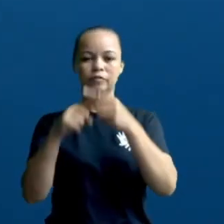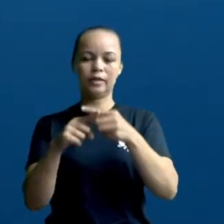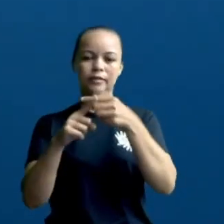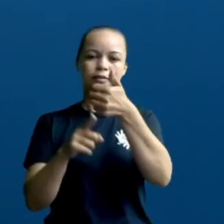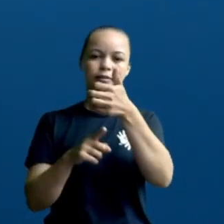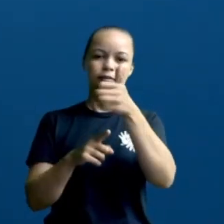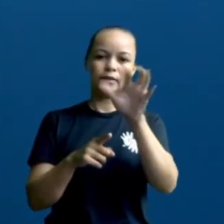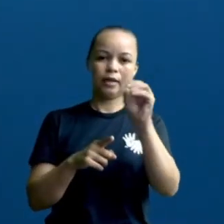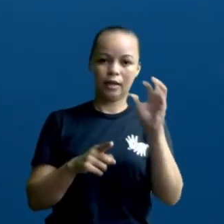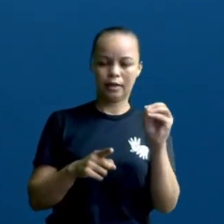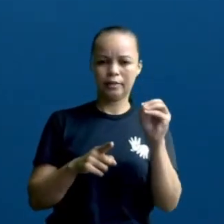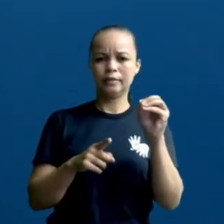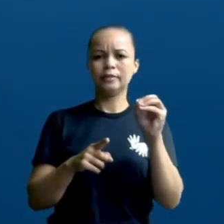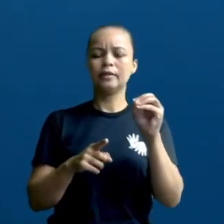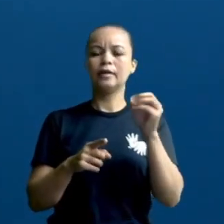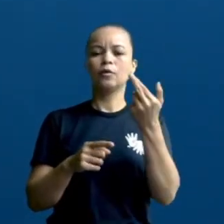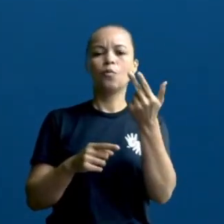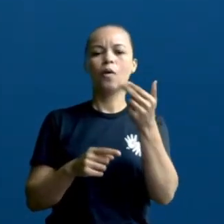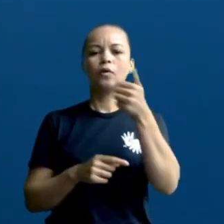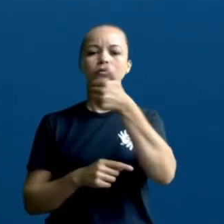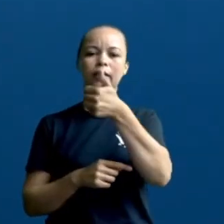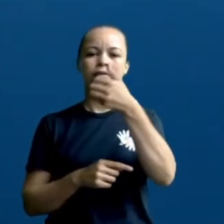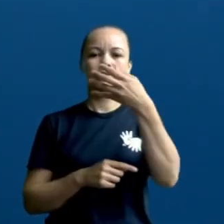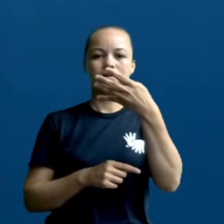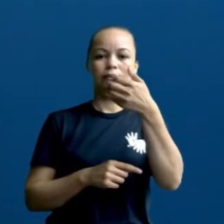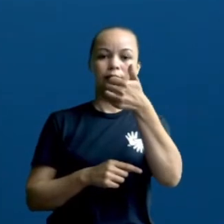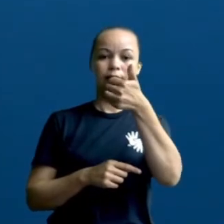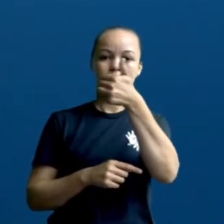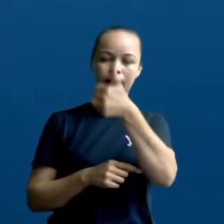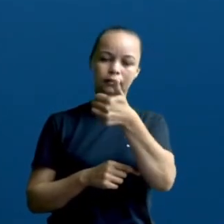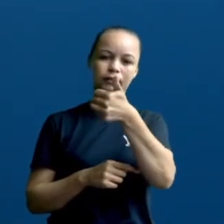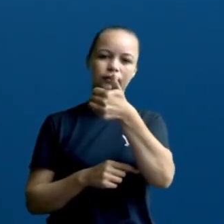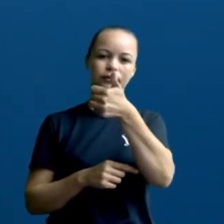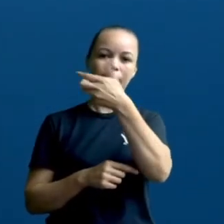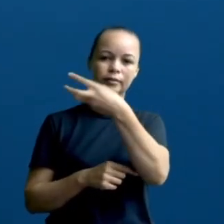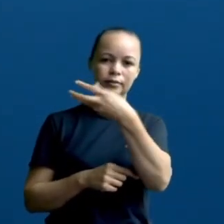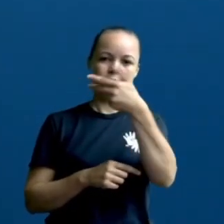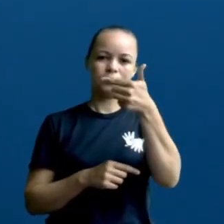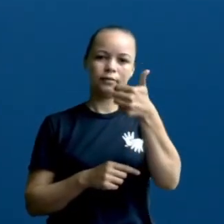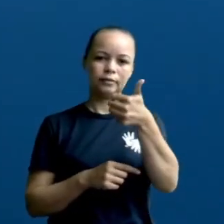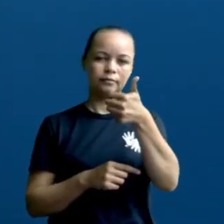314. 314 dividido para 2 vai dar